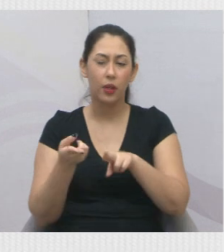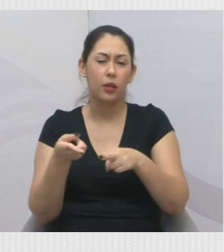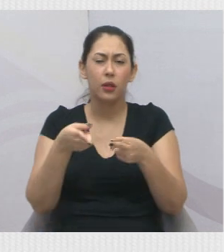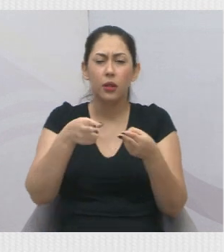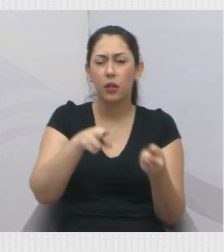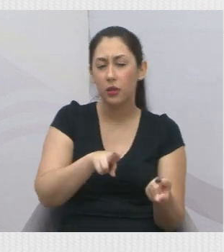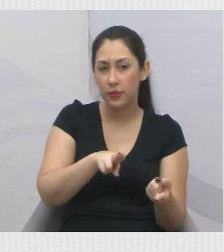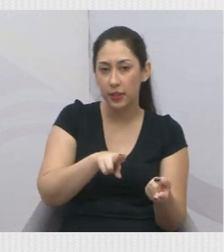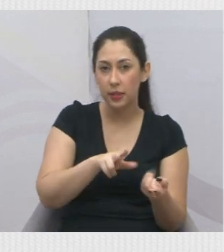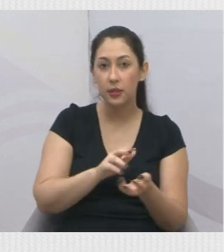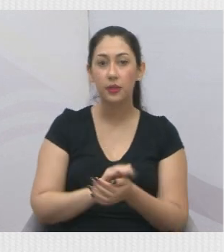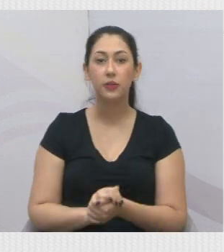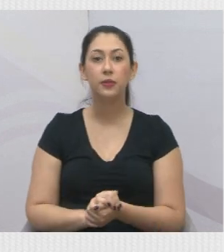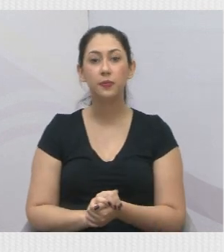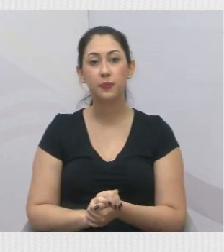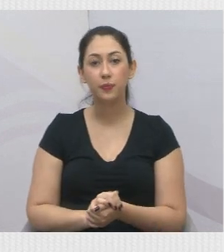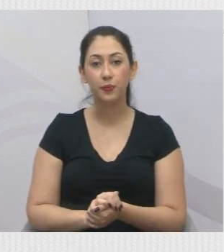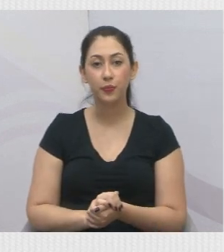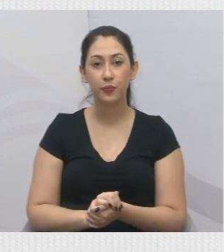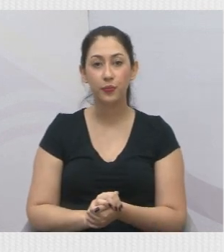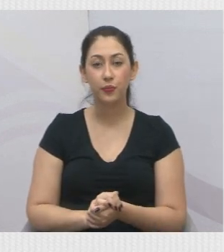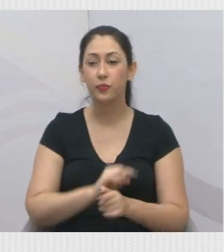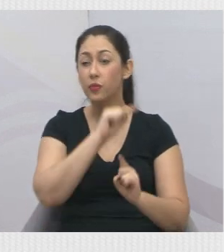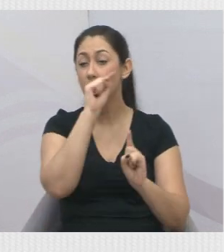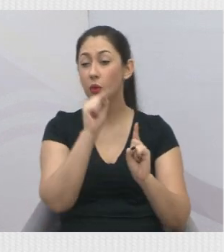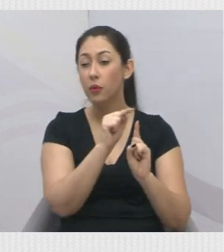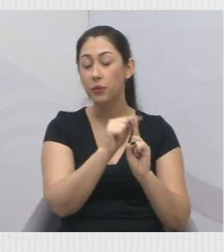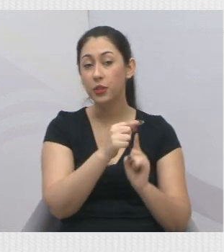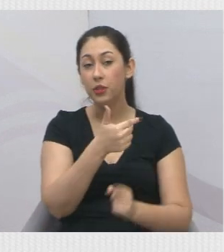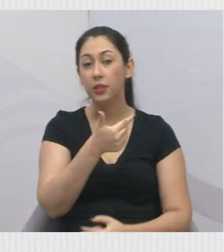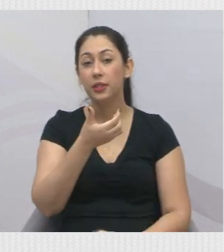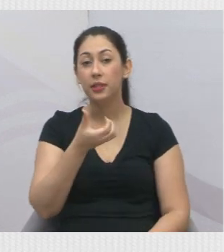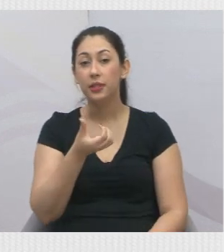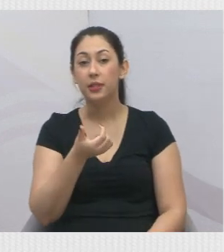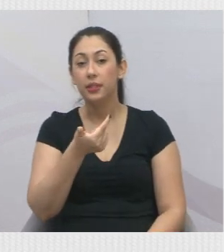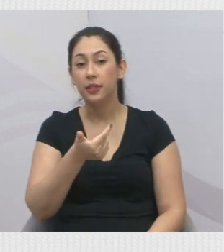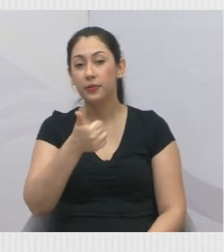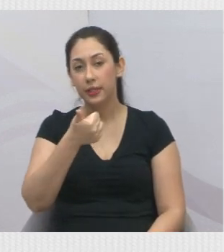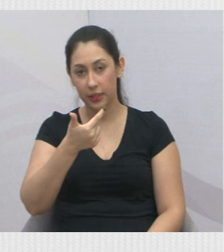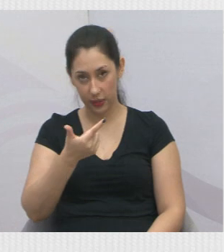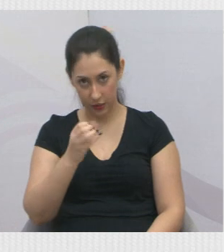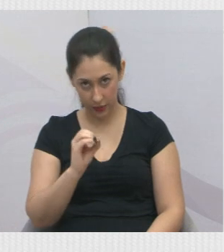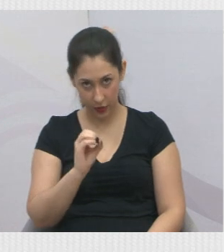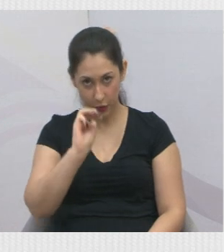Transferências de capital. Meta orçamentária anual de